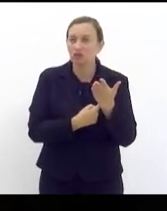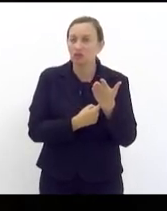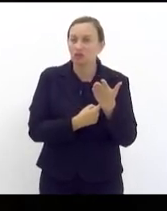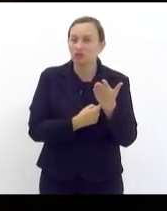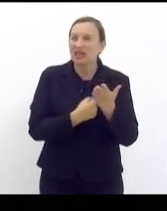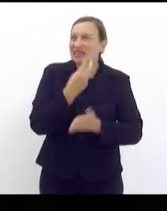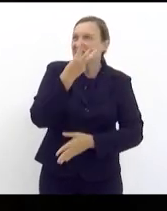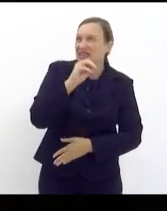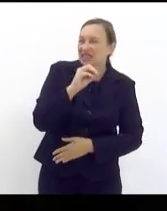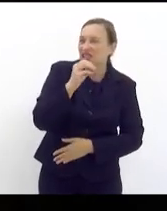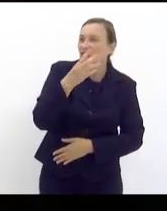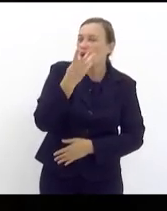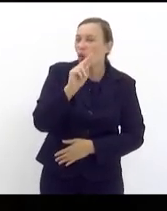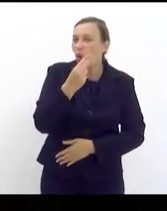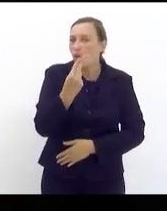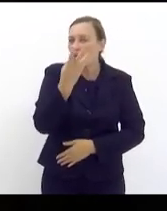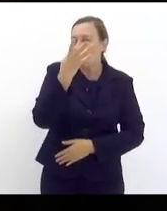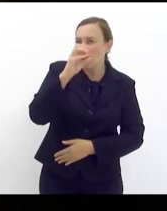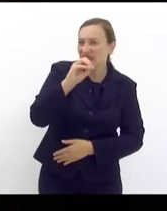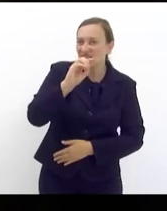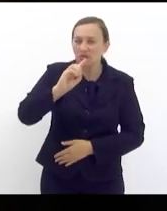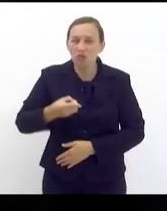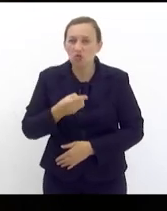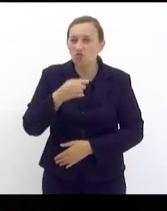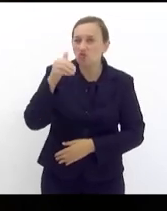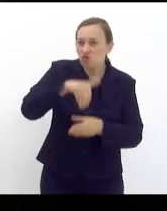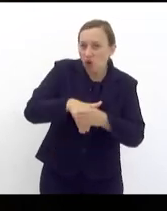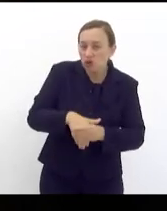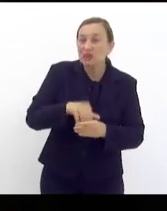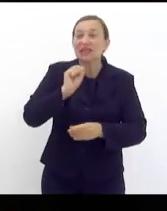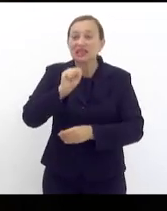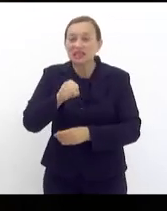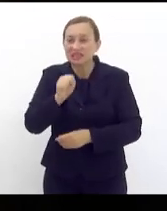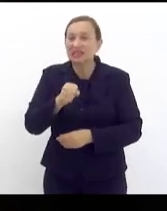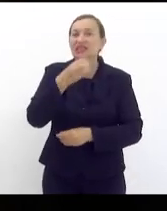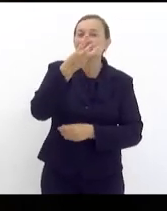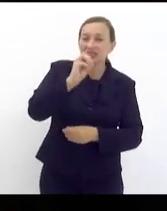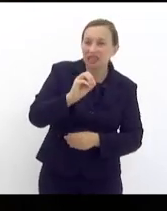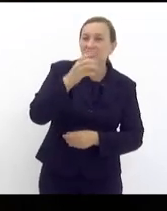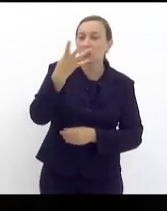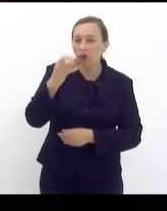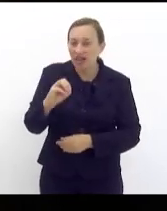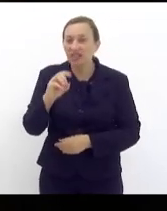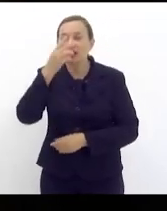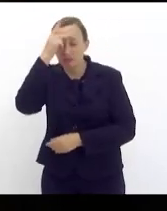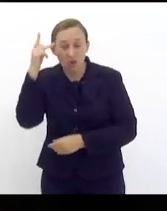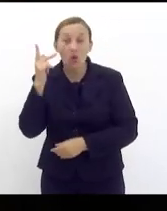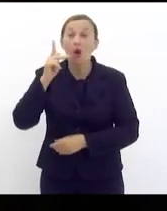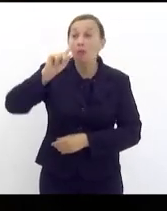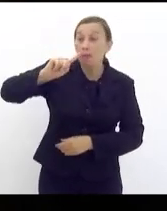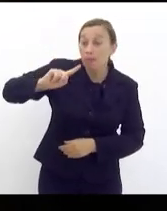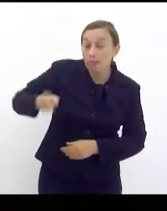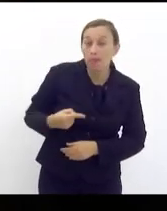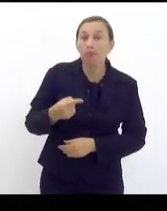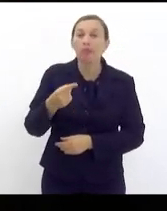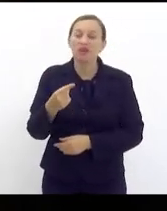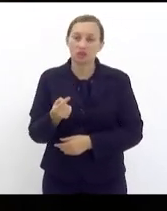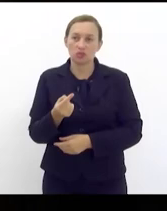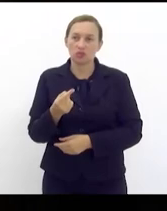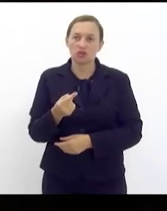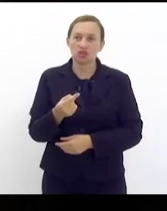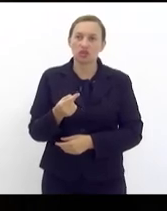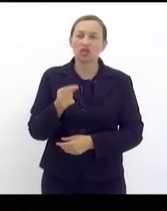ou 40 mil votos, e sim 30, 40 mil pessoas, porque é isso que Rubão faz em